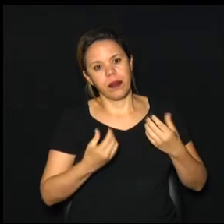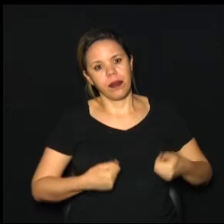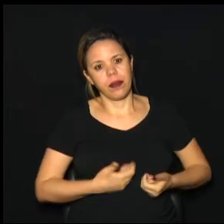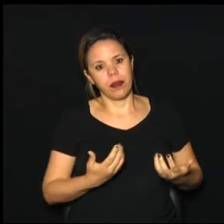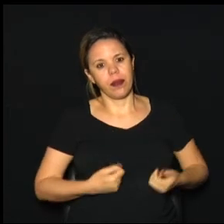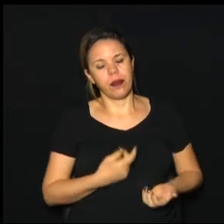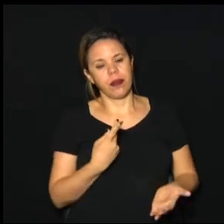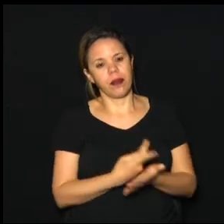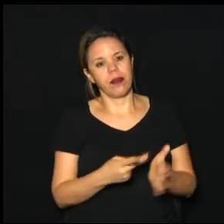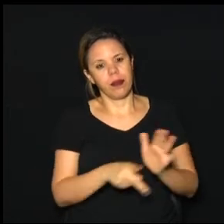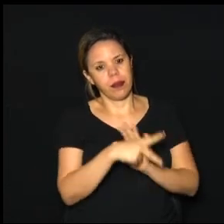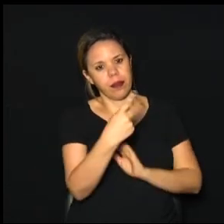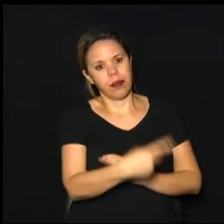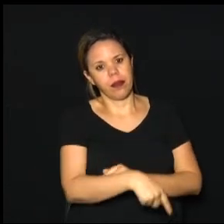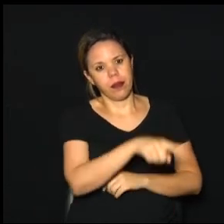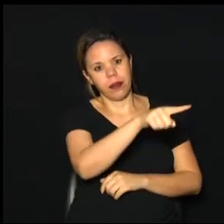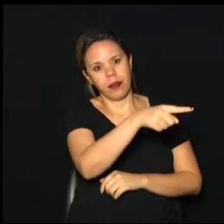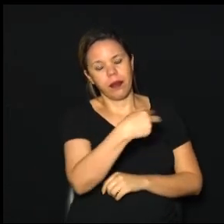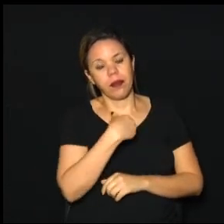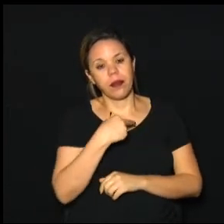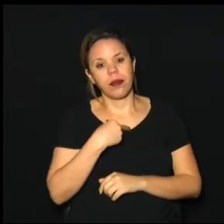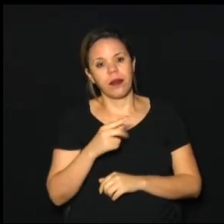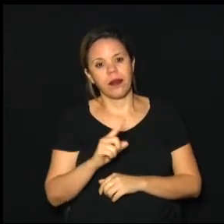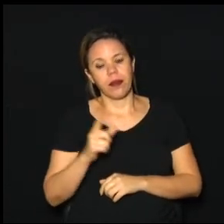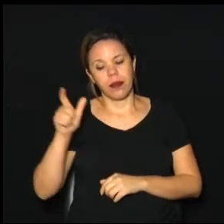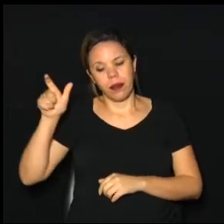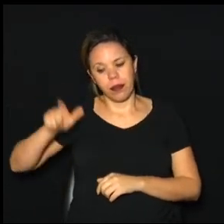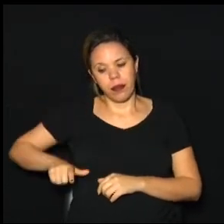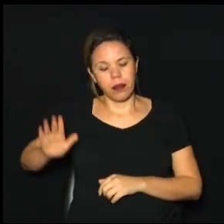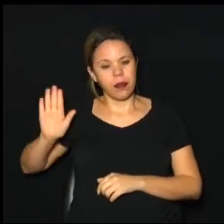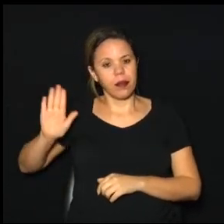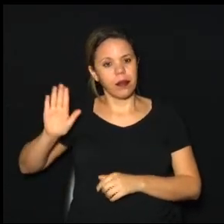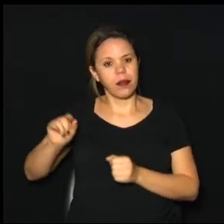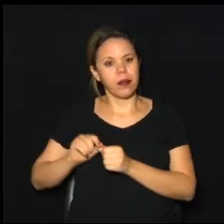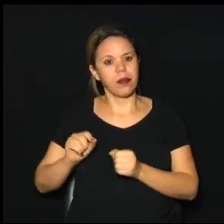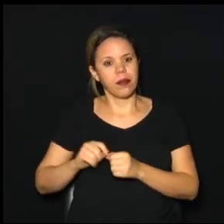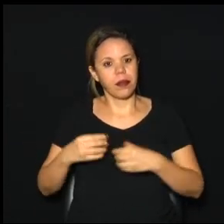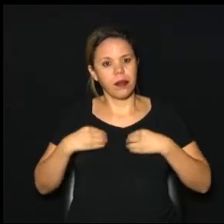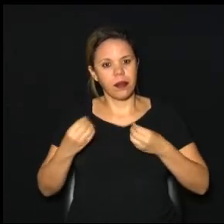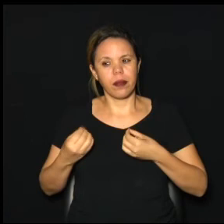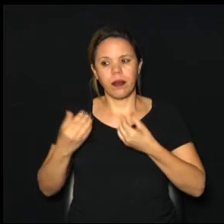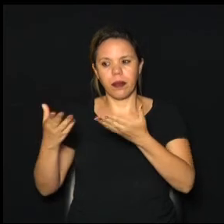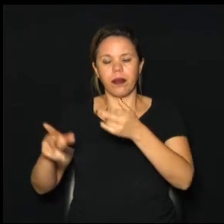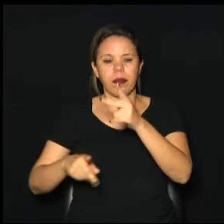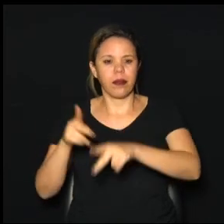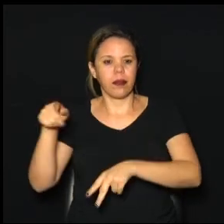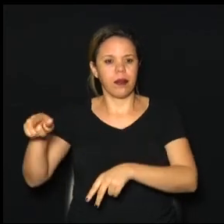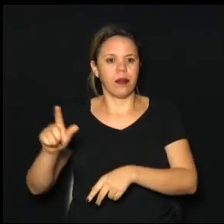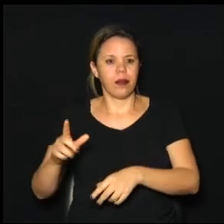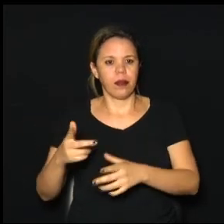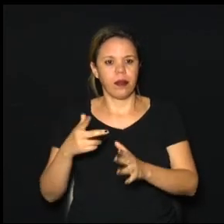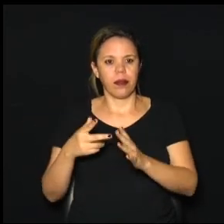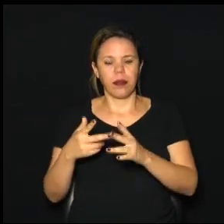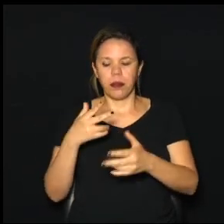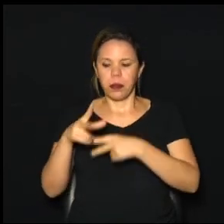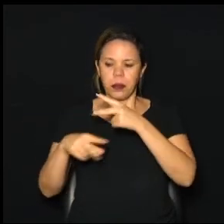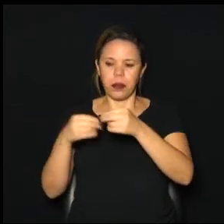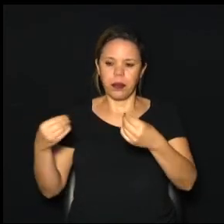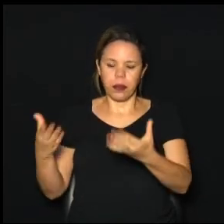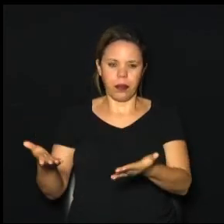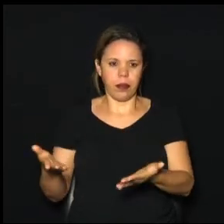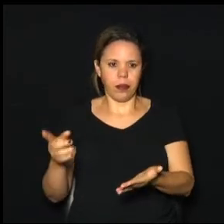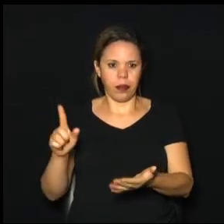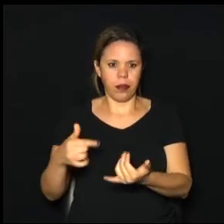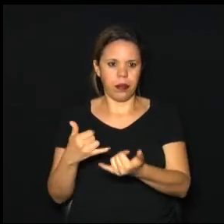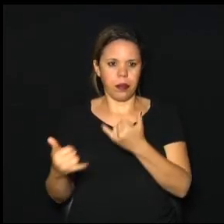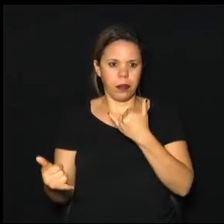própria camiseta. O que não pode é o candidato fazer uma camiseta e dar para o eleitor, porque isso vai caracterizar brinde e essa é